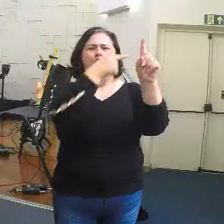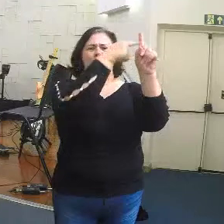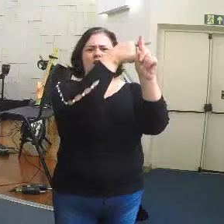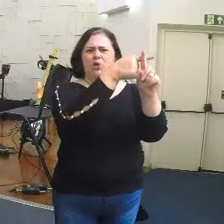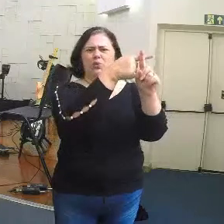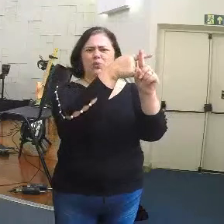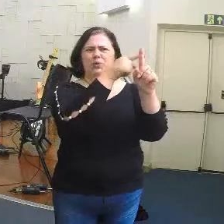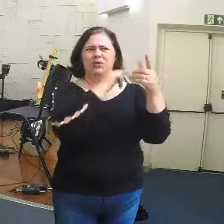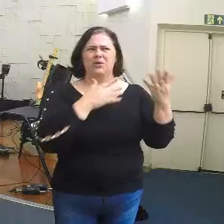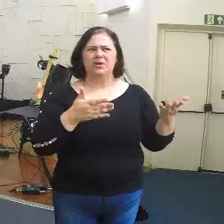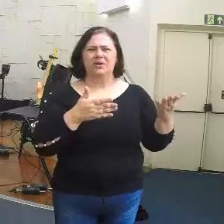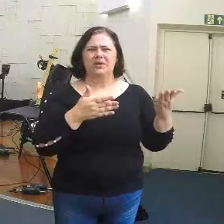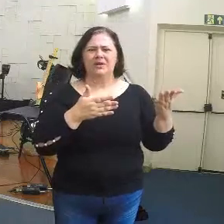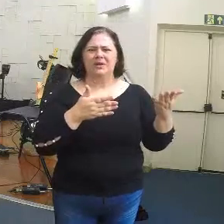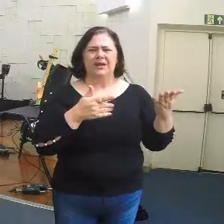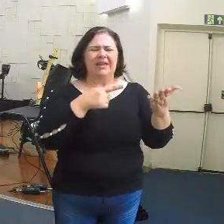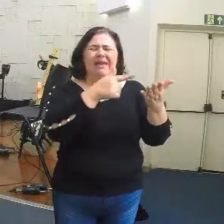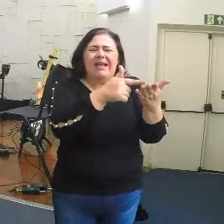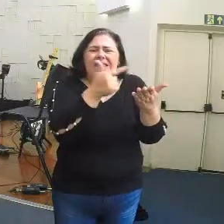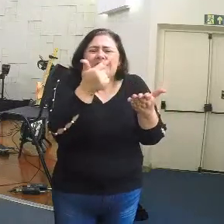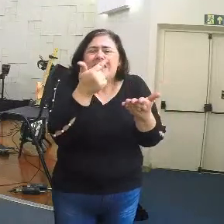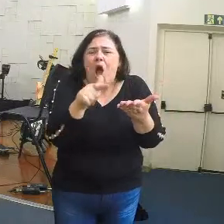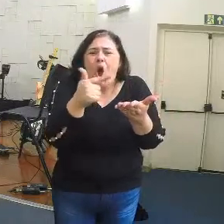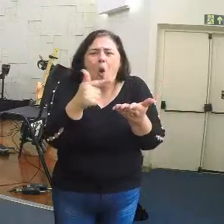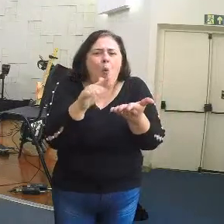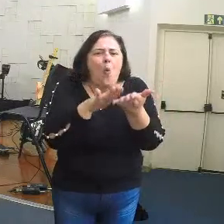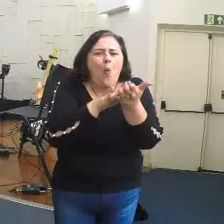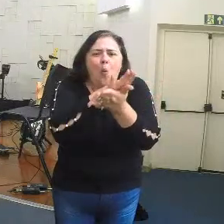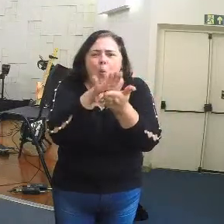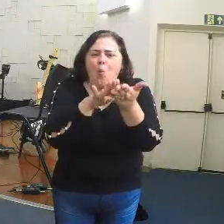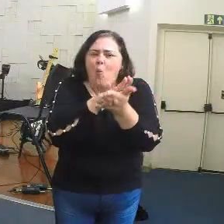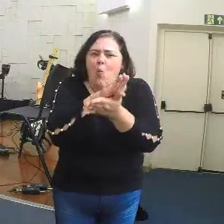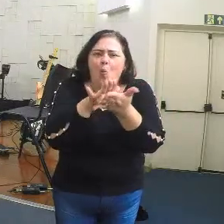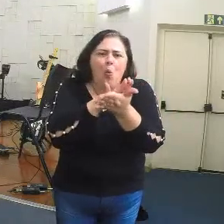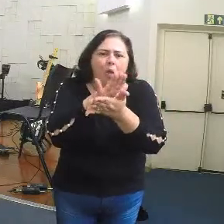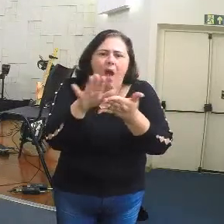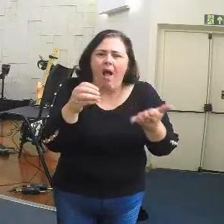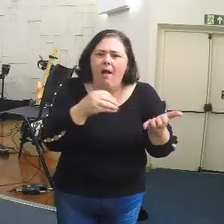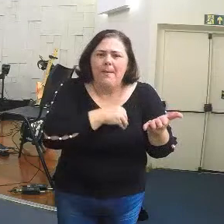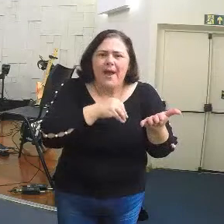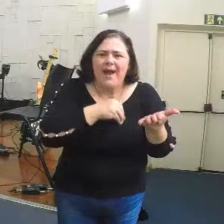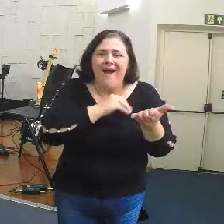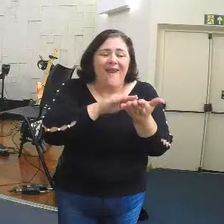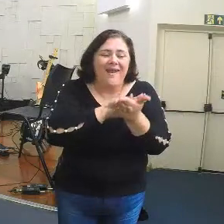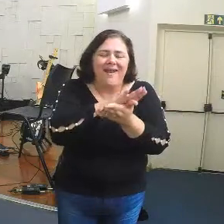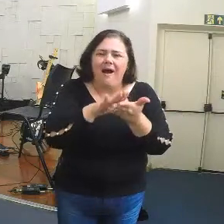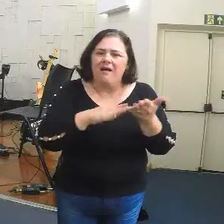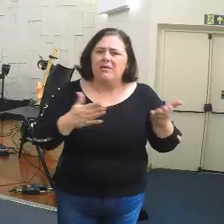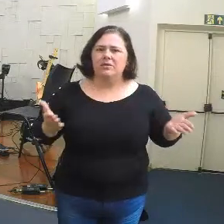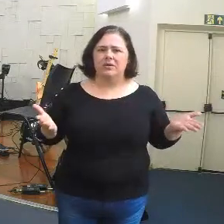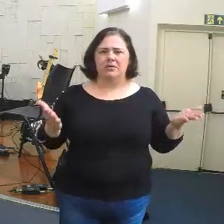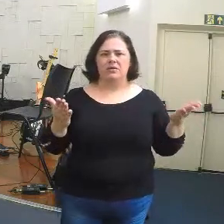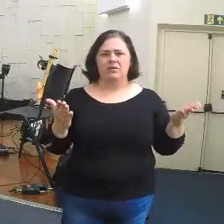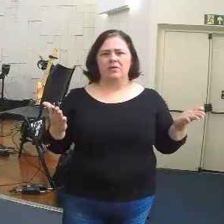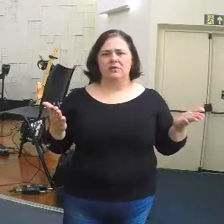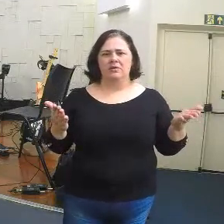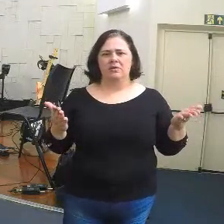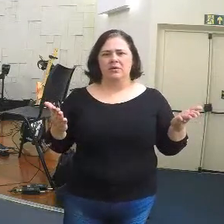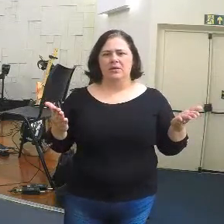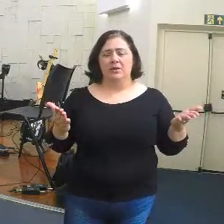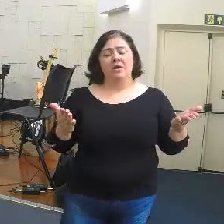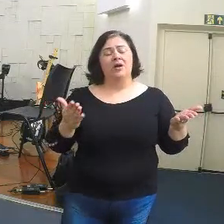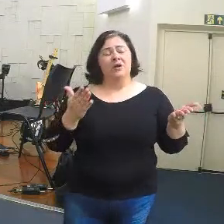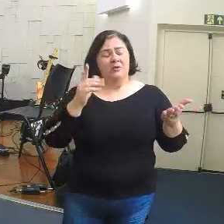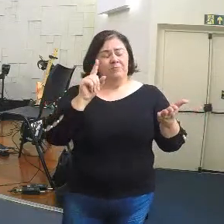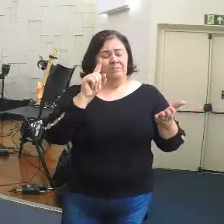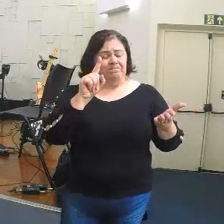crer. Nós precisamos crer. Porque é assim que Paulo diz, em 1 Coríntios capítulo 13, versículo 13, não é assim? Agora,